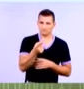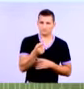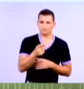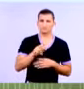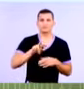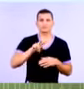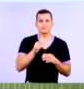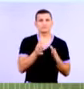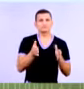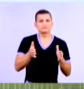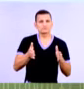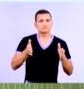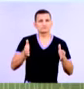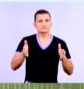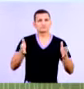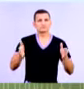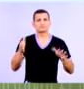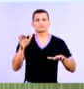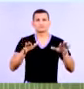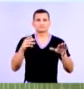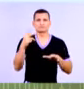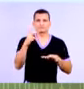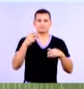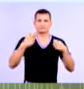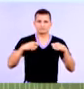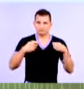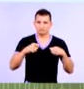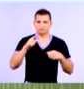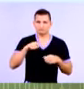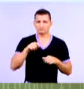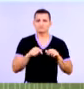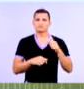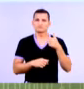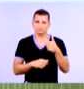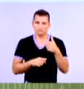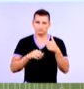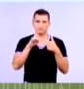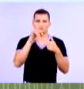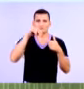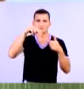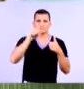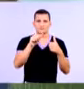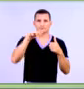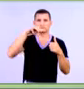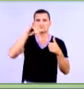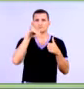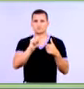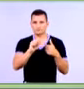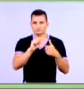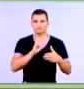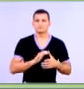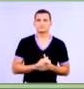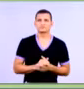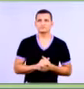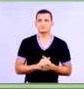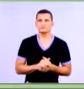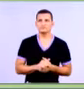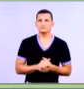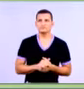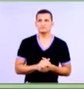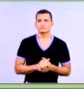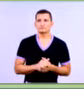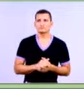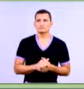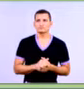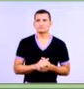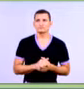vai crescendo conforme a sua necessidade. Essa é a grande vantagem da dinâmica. Então olha aqui eu tenho uma